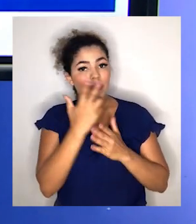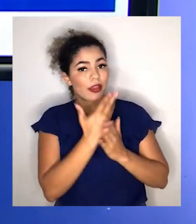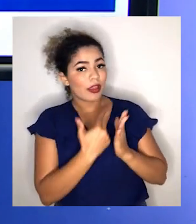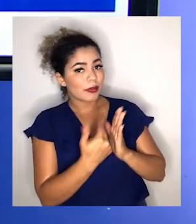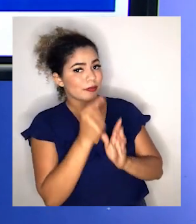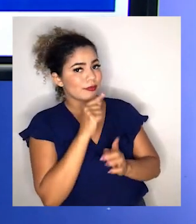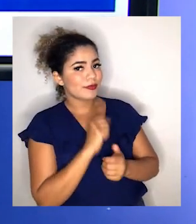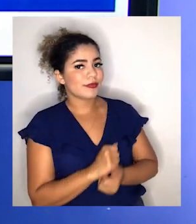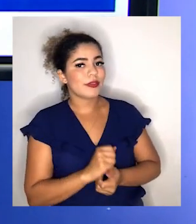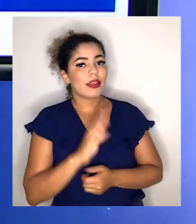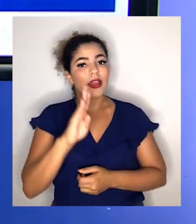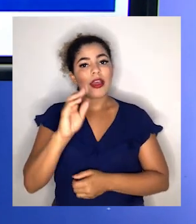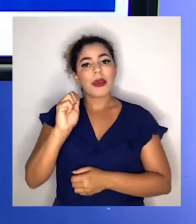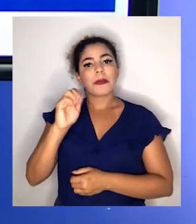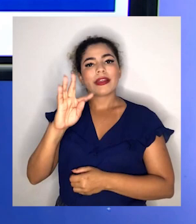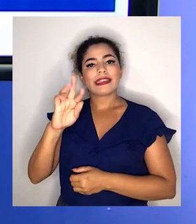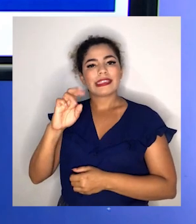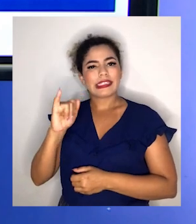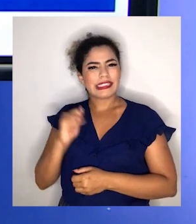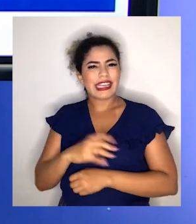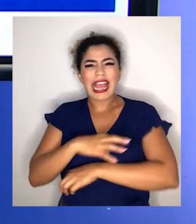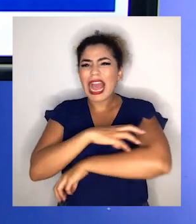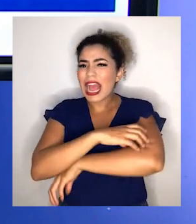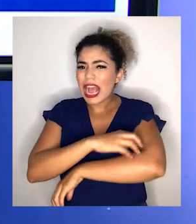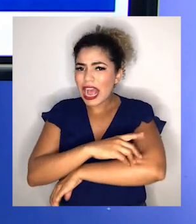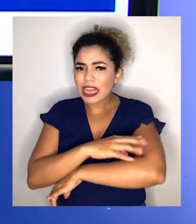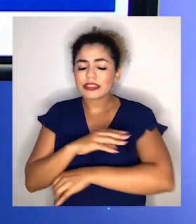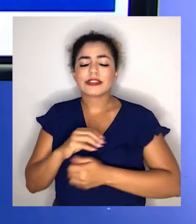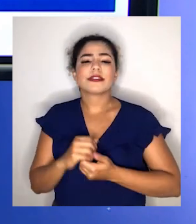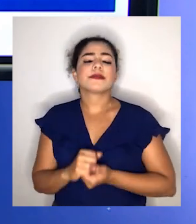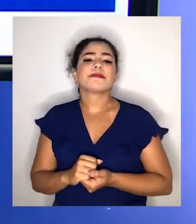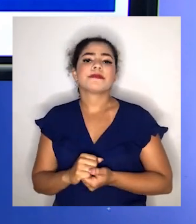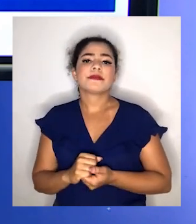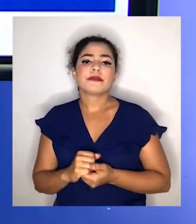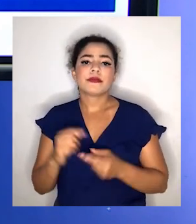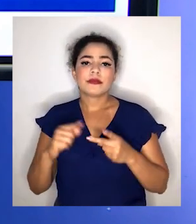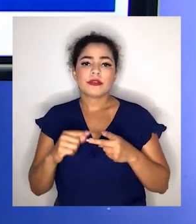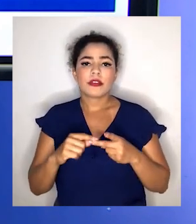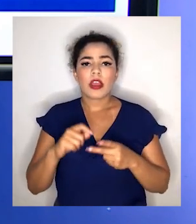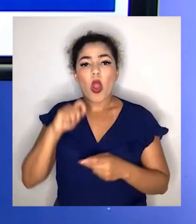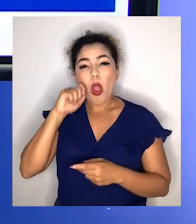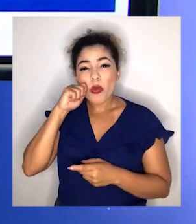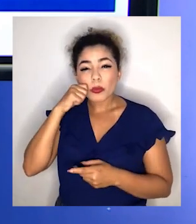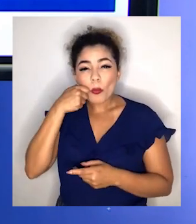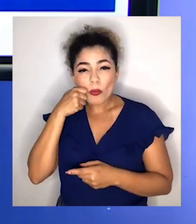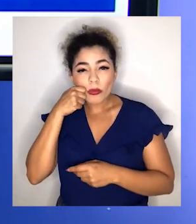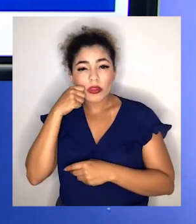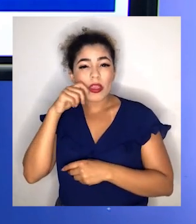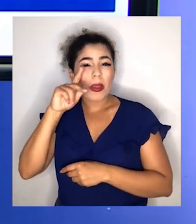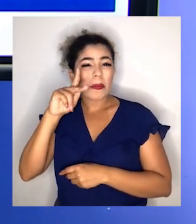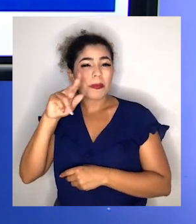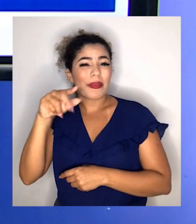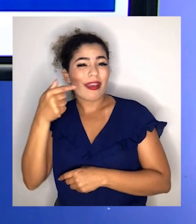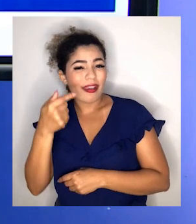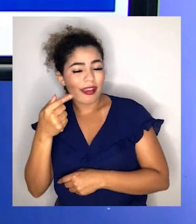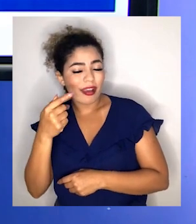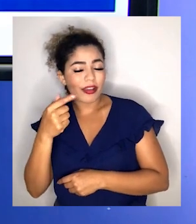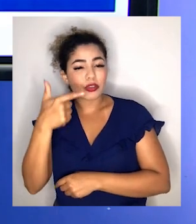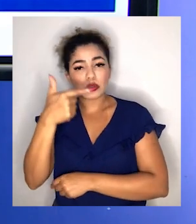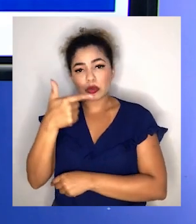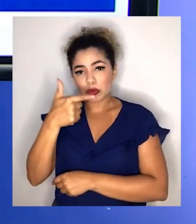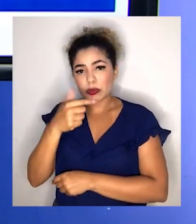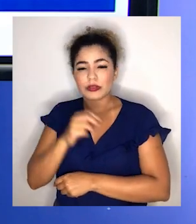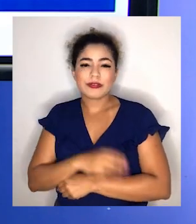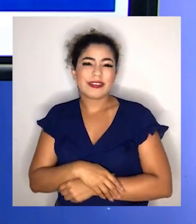a imagem? A bateria é extremamente ácida, o ácido que está contido nela. O limão com pH 2,